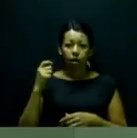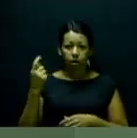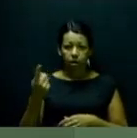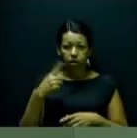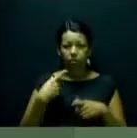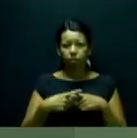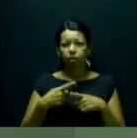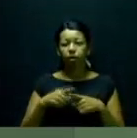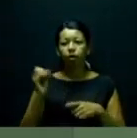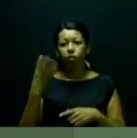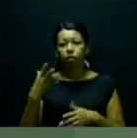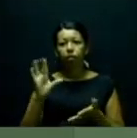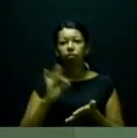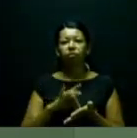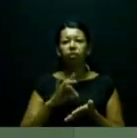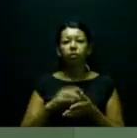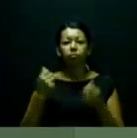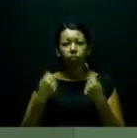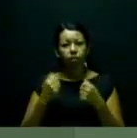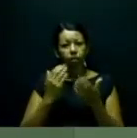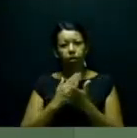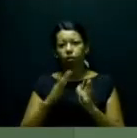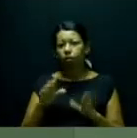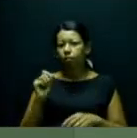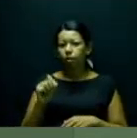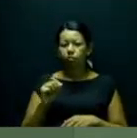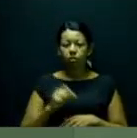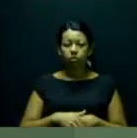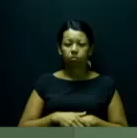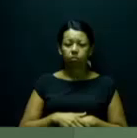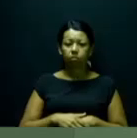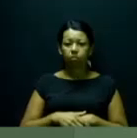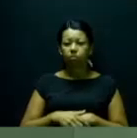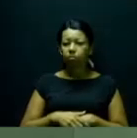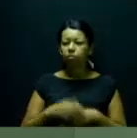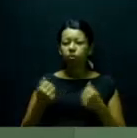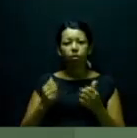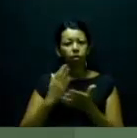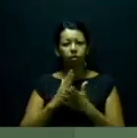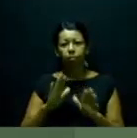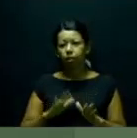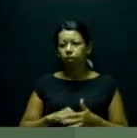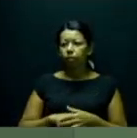acontecendo, sim. E tem que parar essa palhaçada. Tem que parar isso.